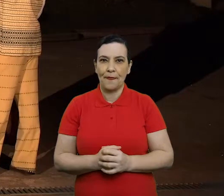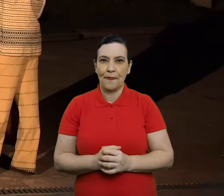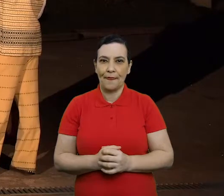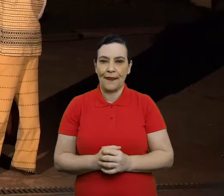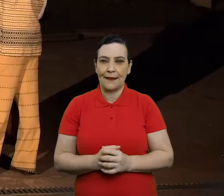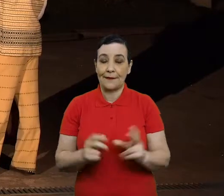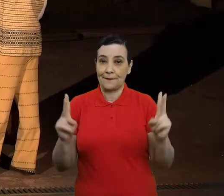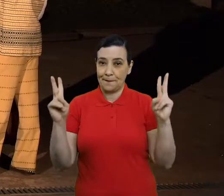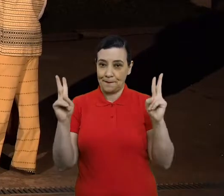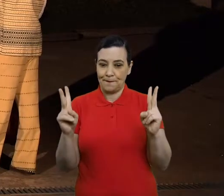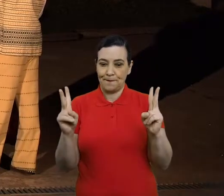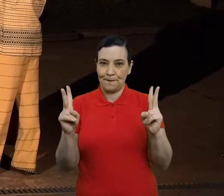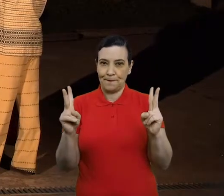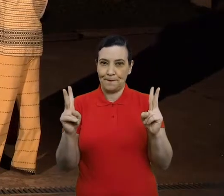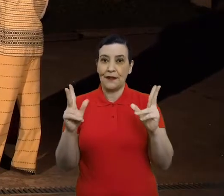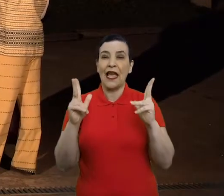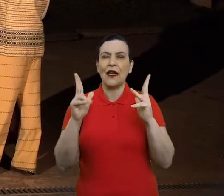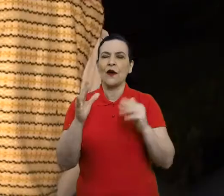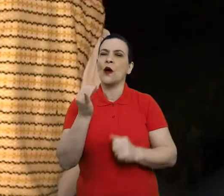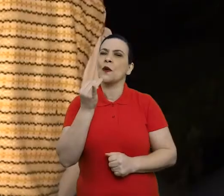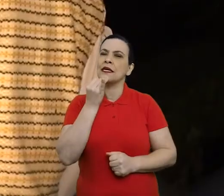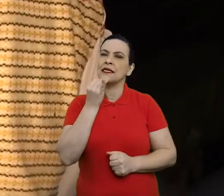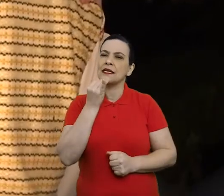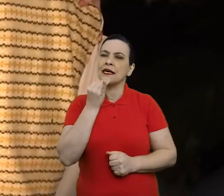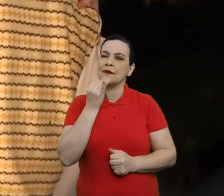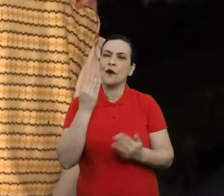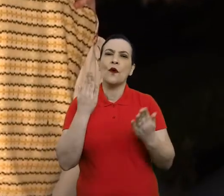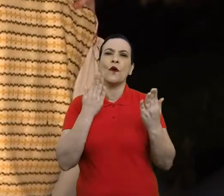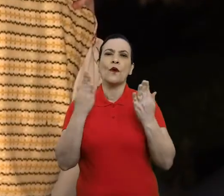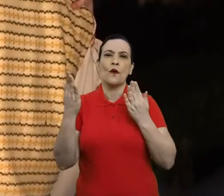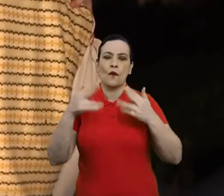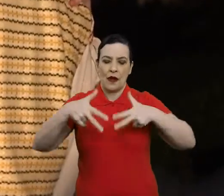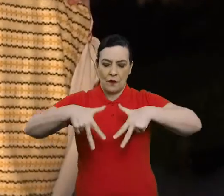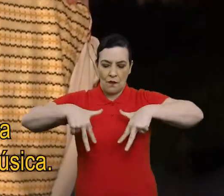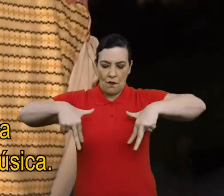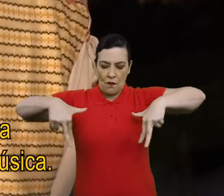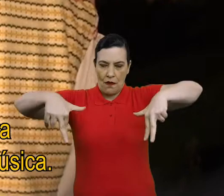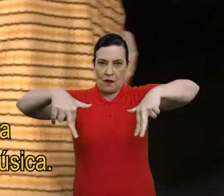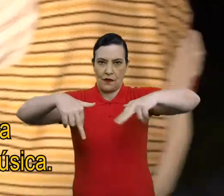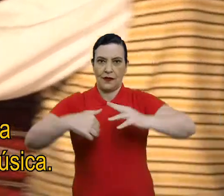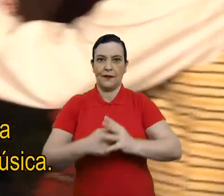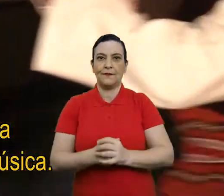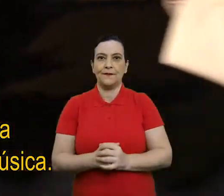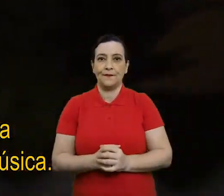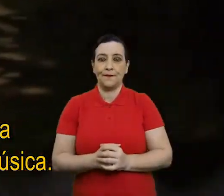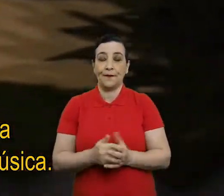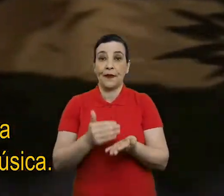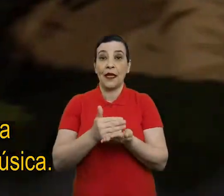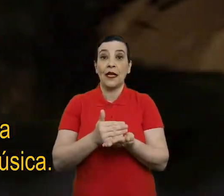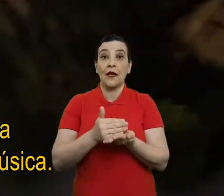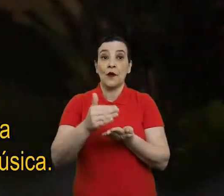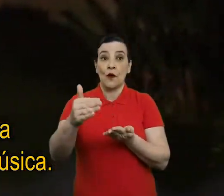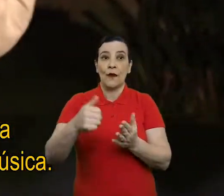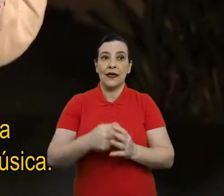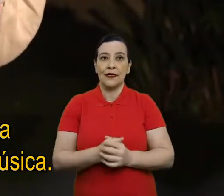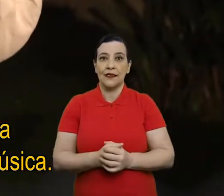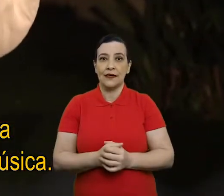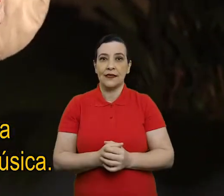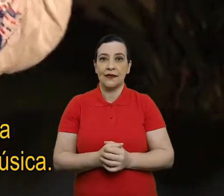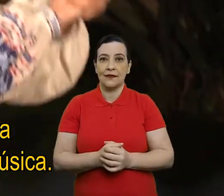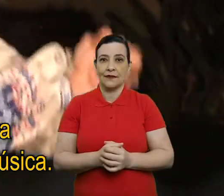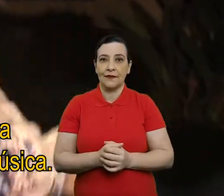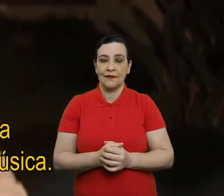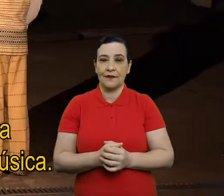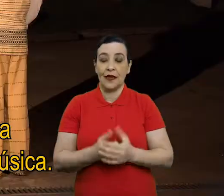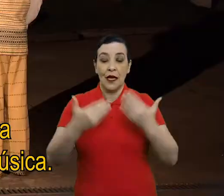Aqui assim, é como se nós estivéssemos numa roda, mas estamos dançando em dois pares só aqui. Então assim, a gente começa indo para frente